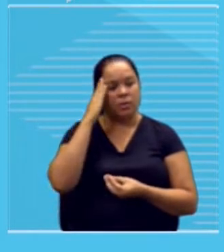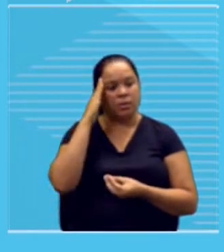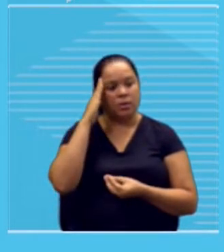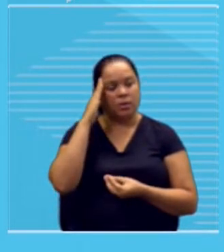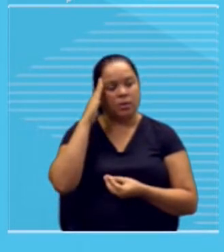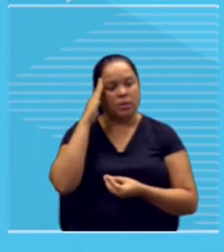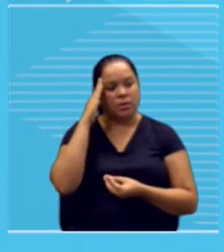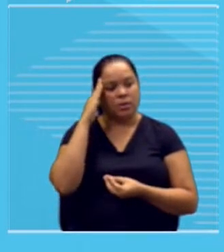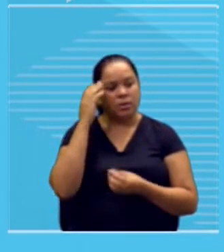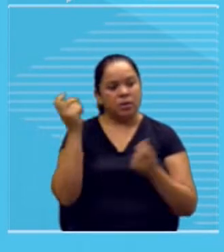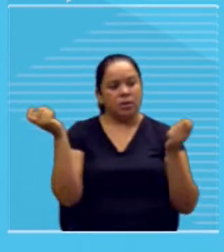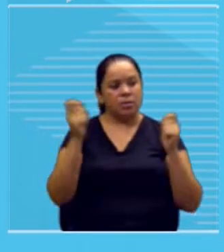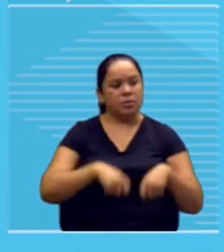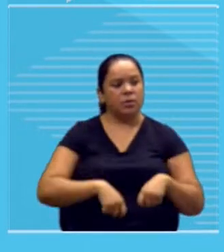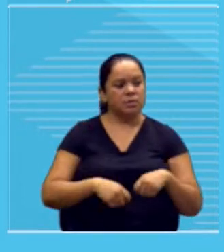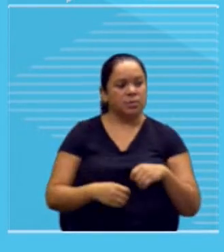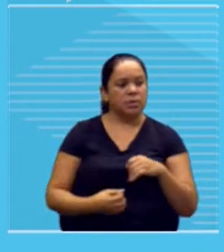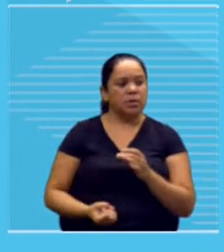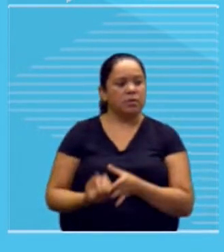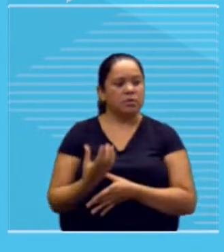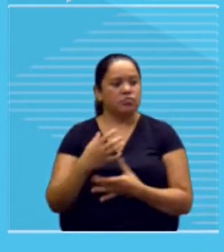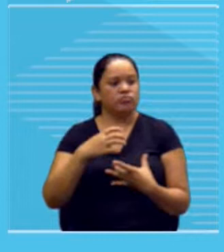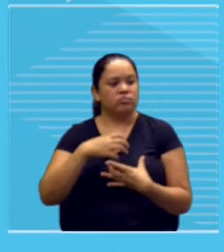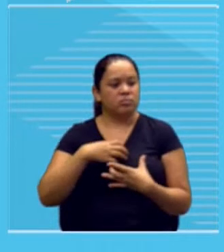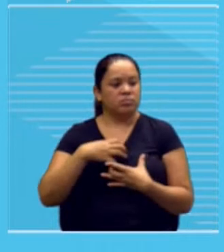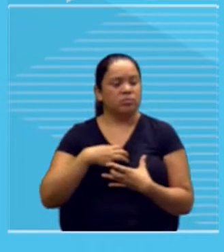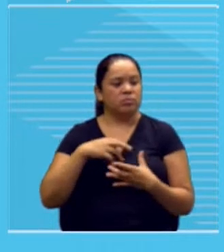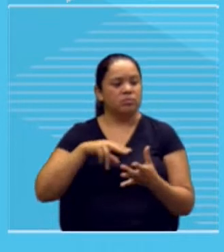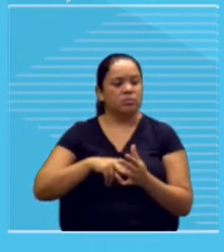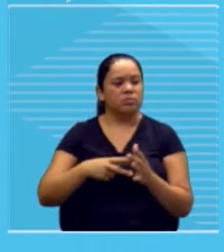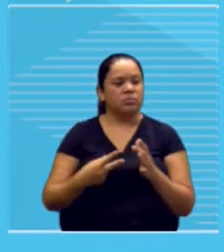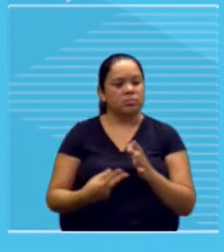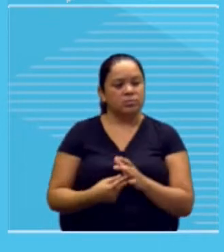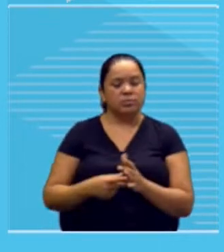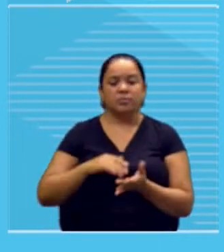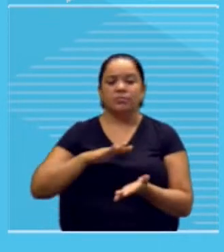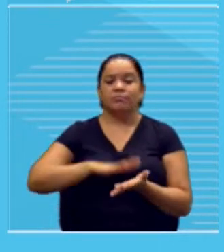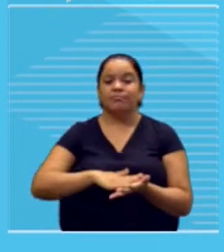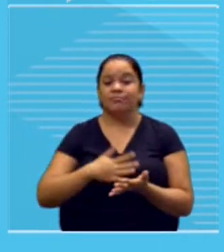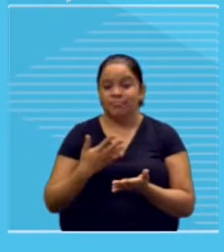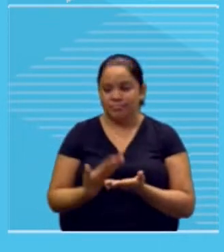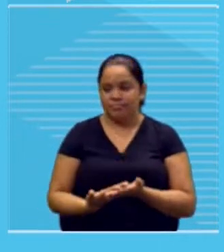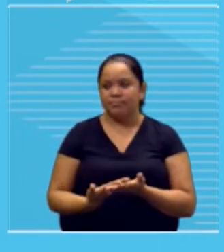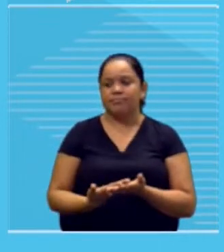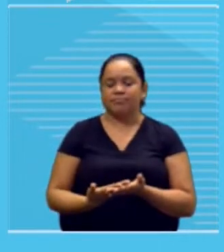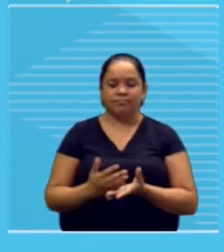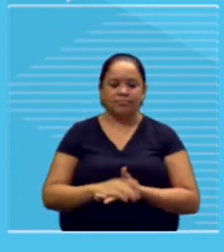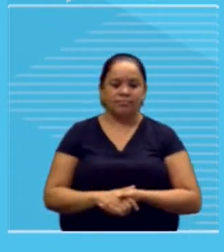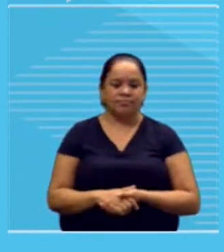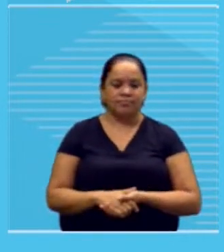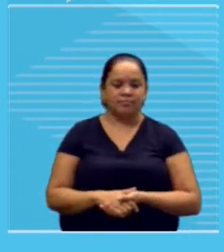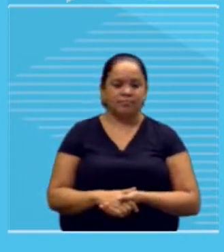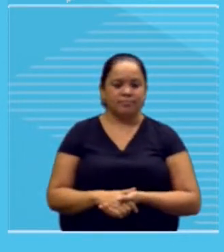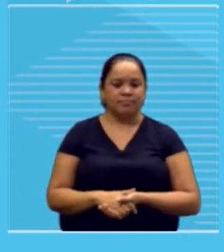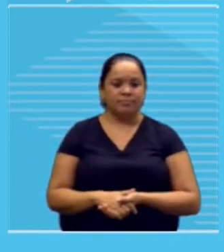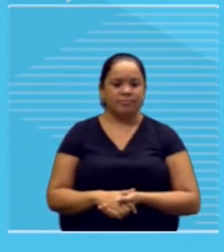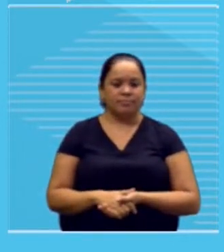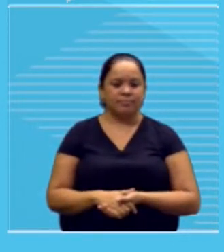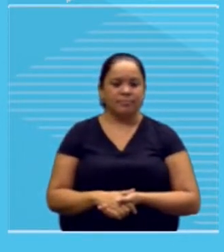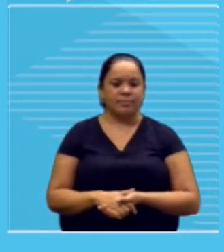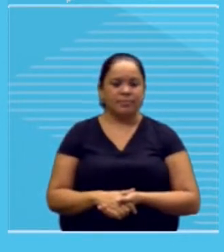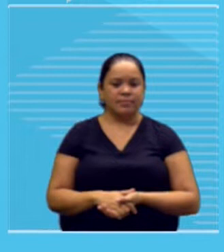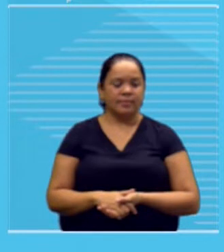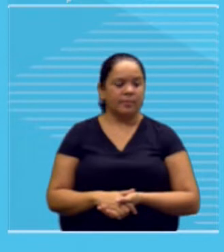de sentido ou seja interpretação né galerinha interpretação inteligente dos nossos